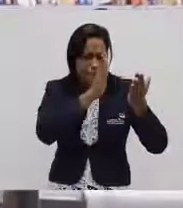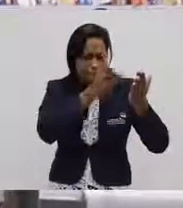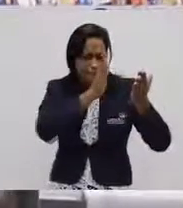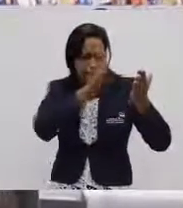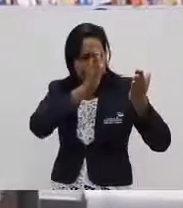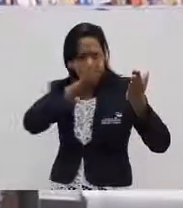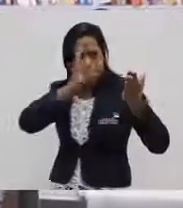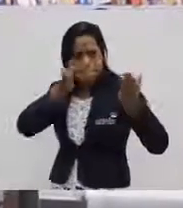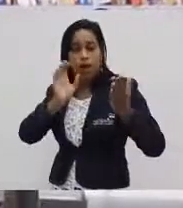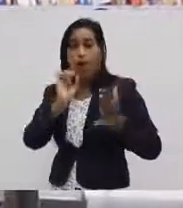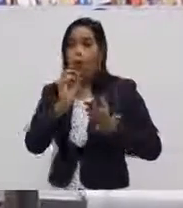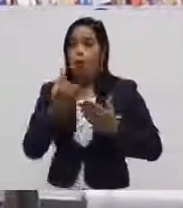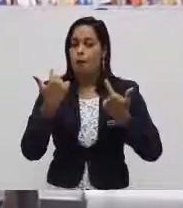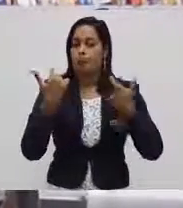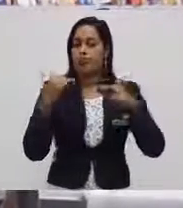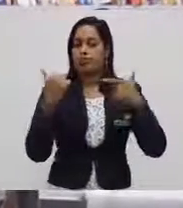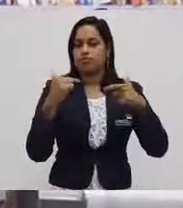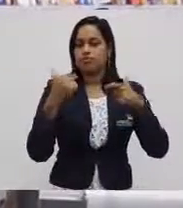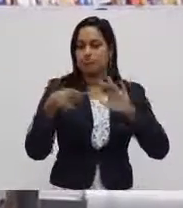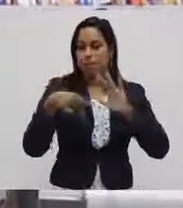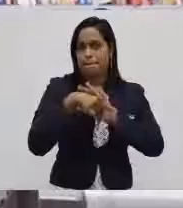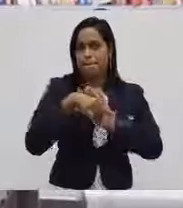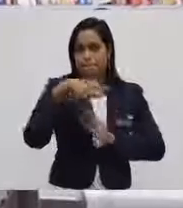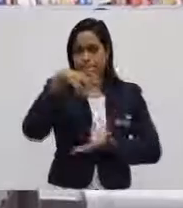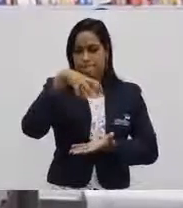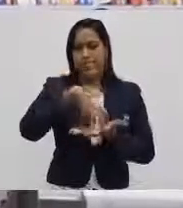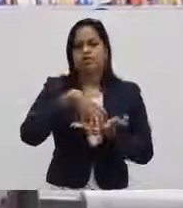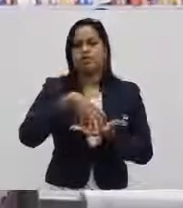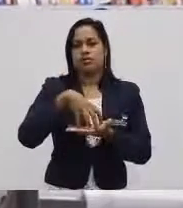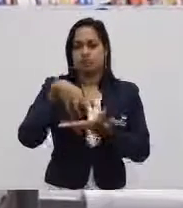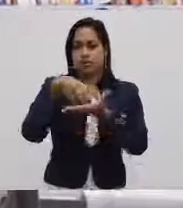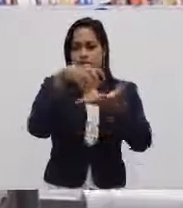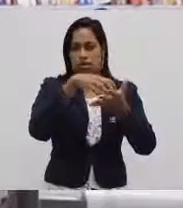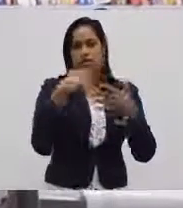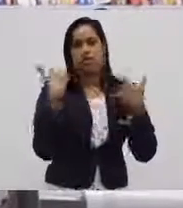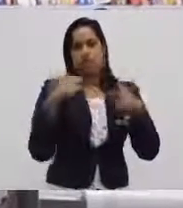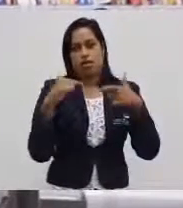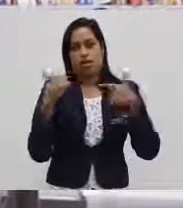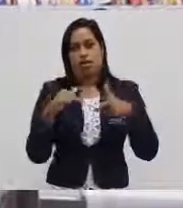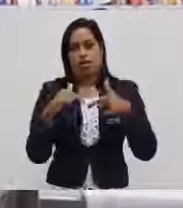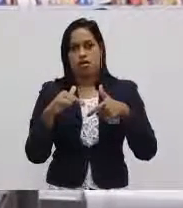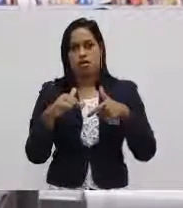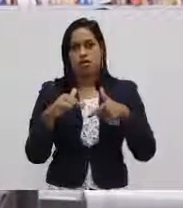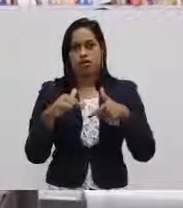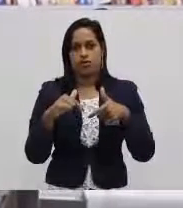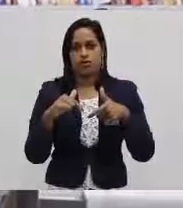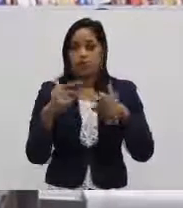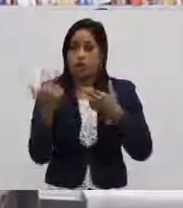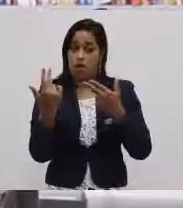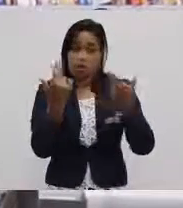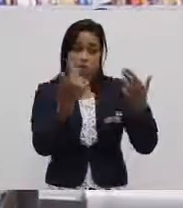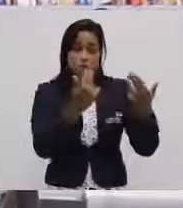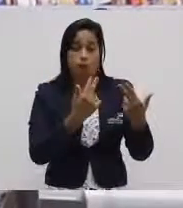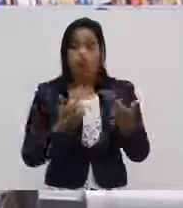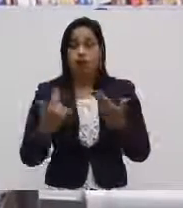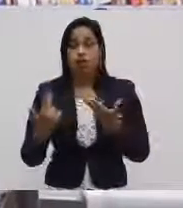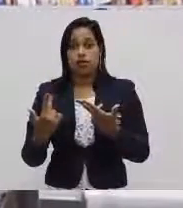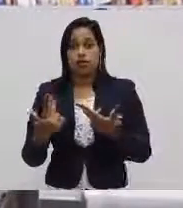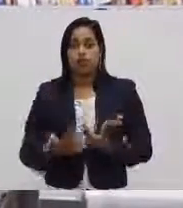que fluem entre os postos de trabalho numa sequência prevista. Produtos padronizados, produtos iguais.